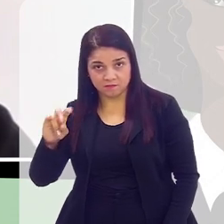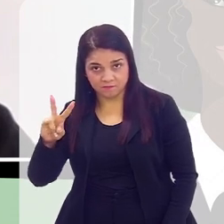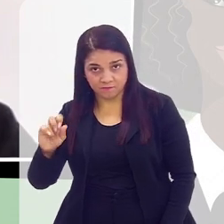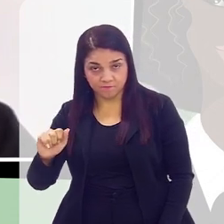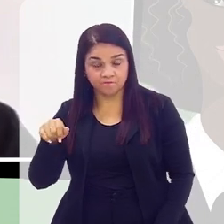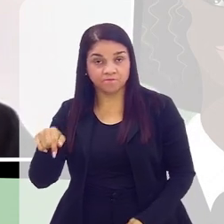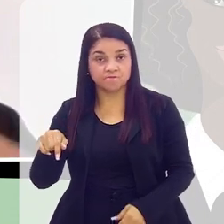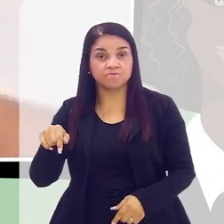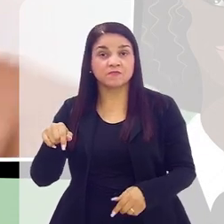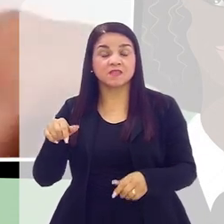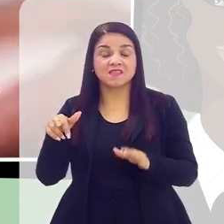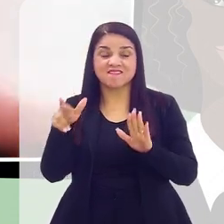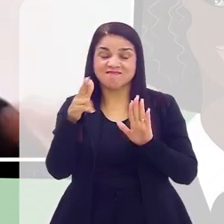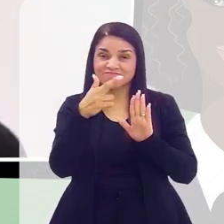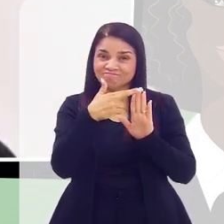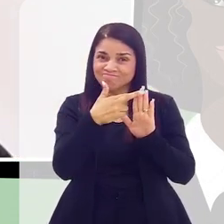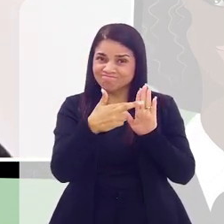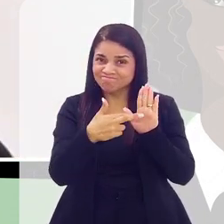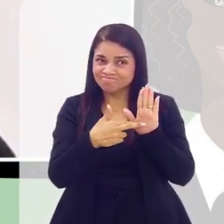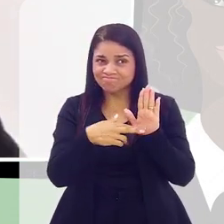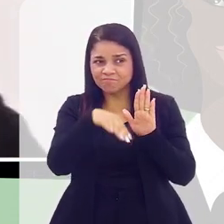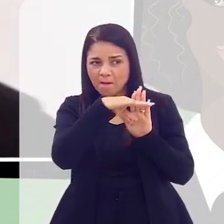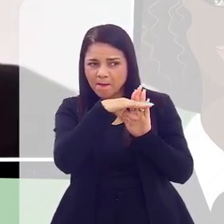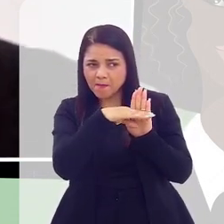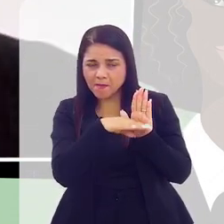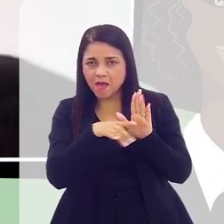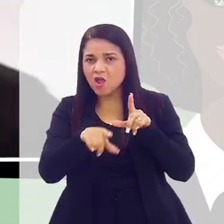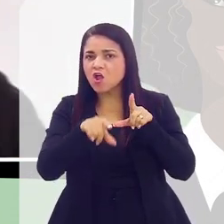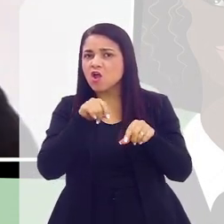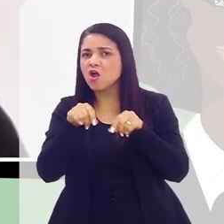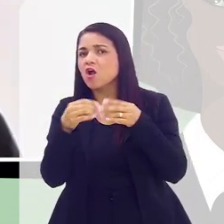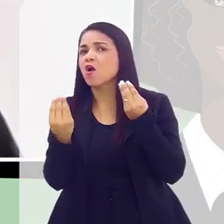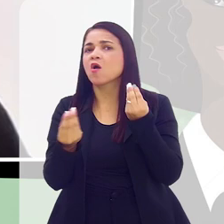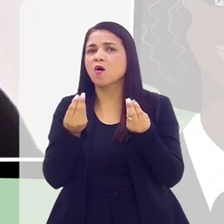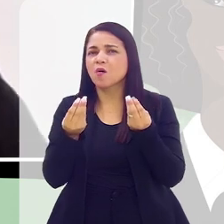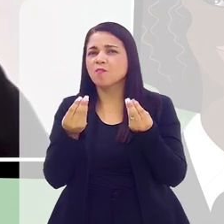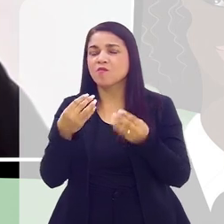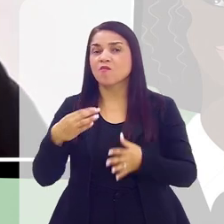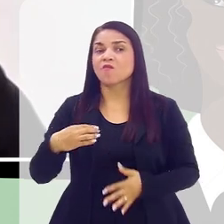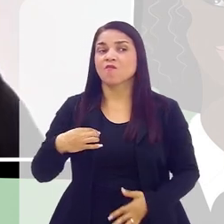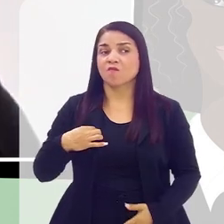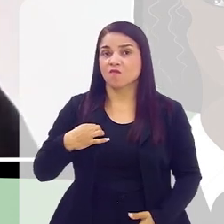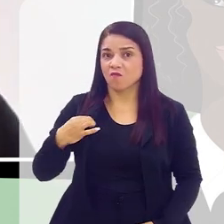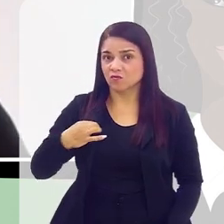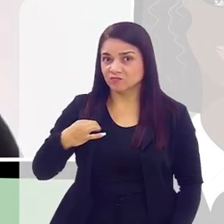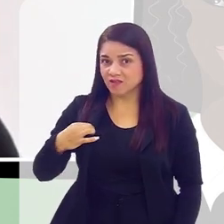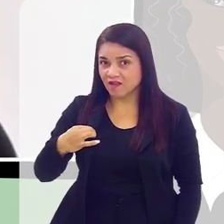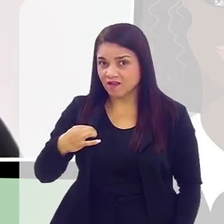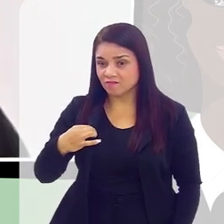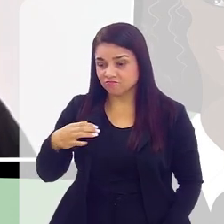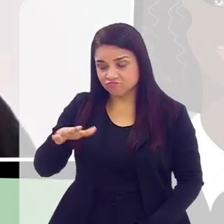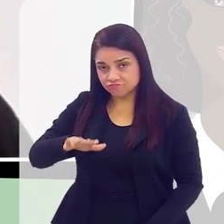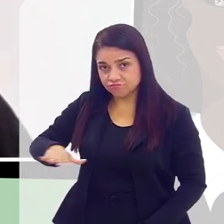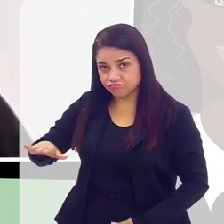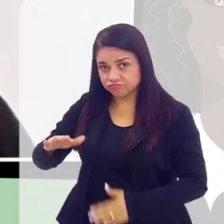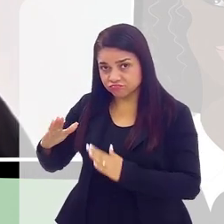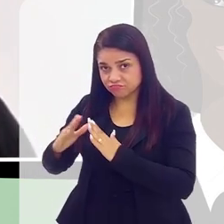Agora, um critério, aí isso é interessante, um critério para ser voluntário